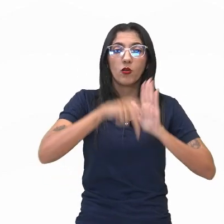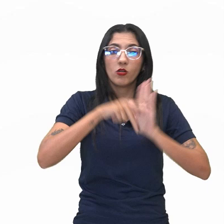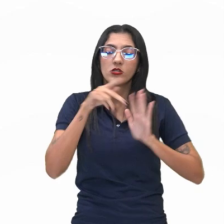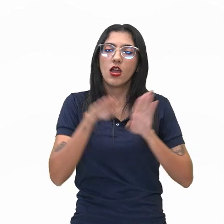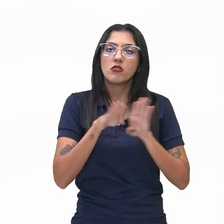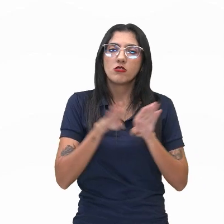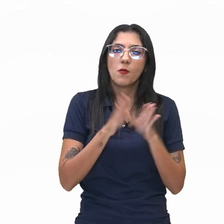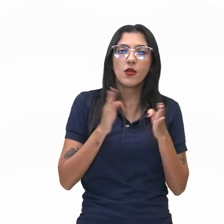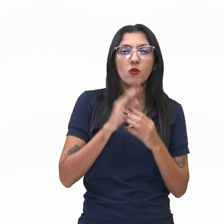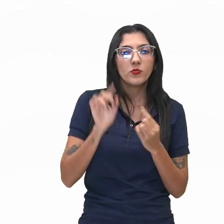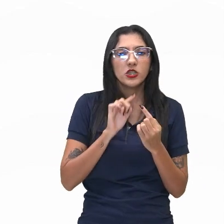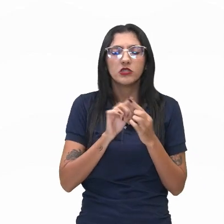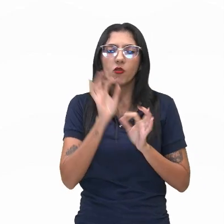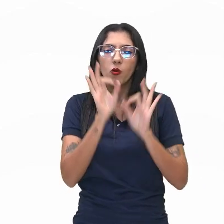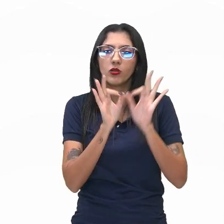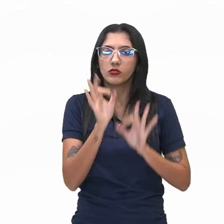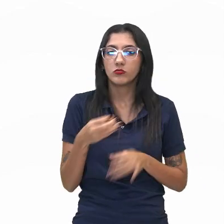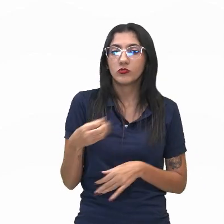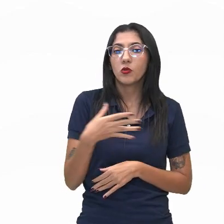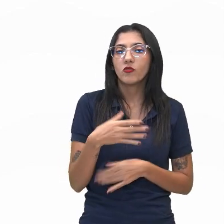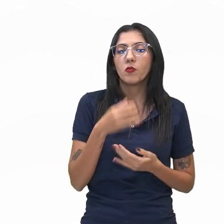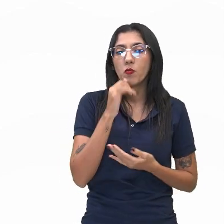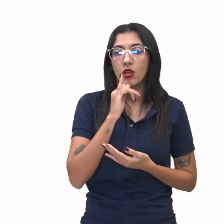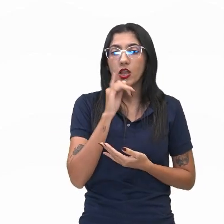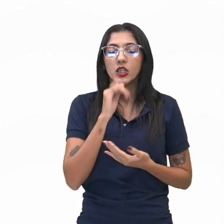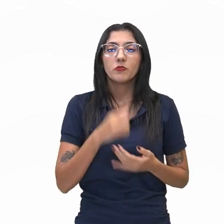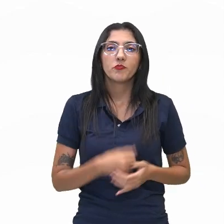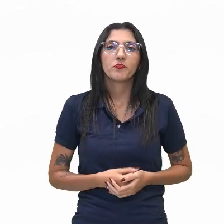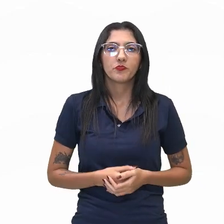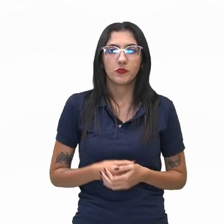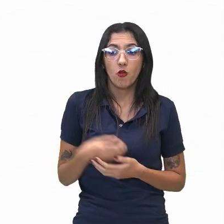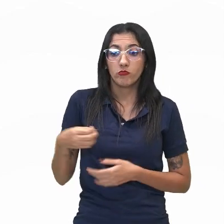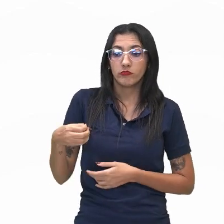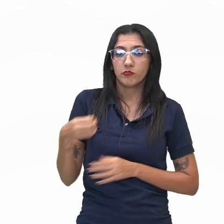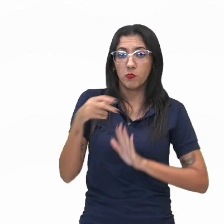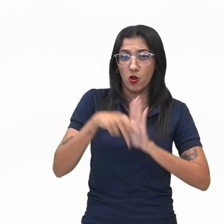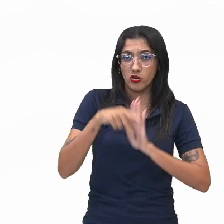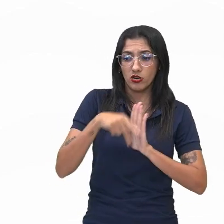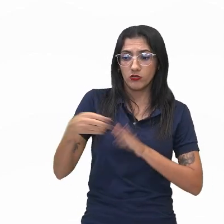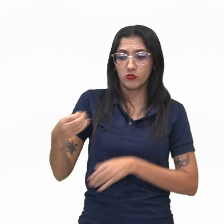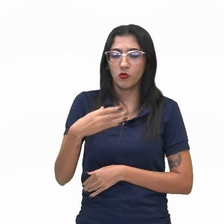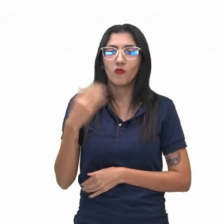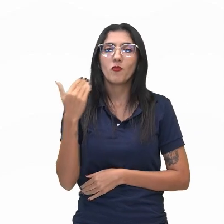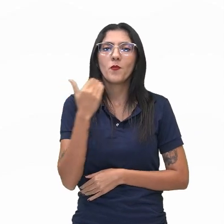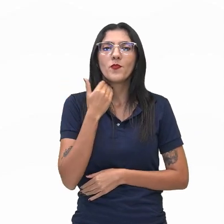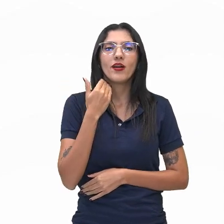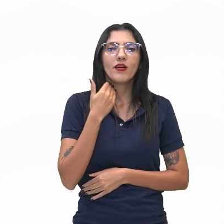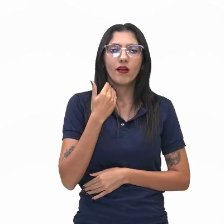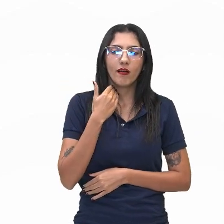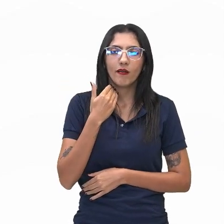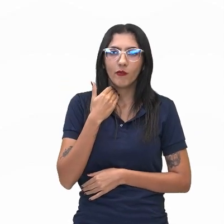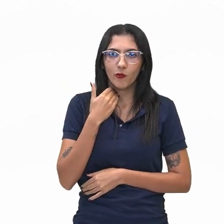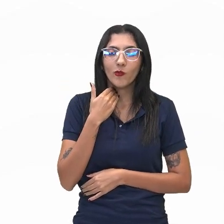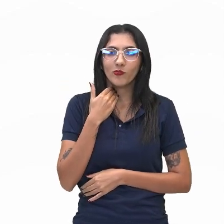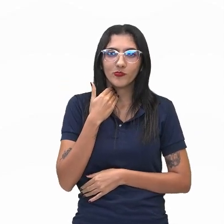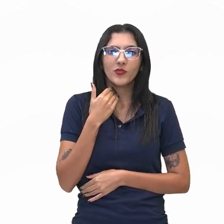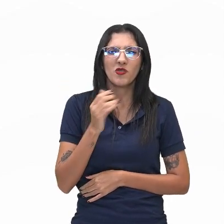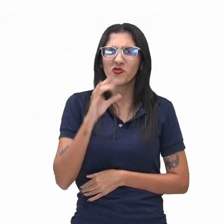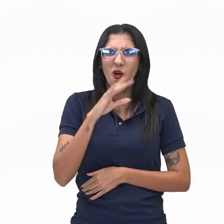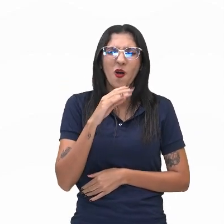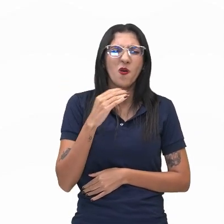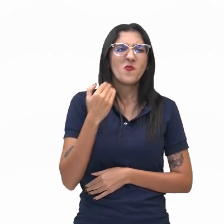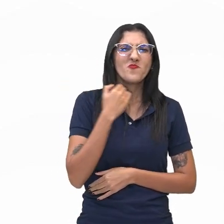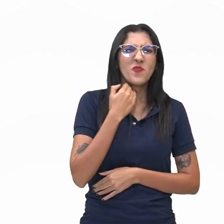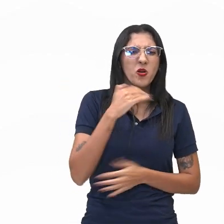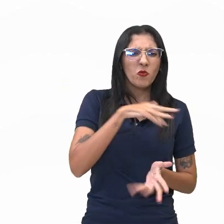né? Como o novo Banco de Desenvolvimento, não deixando ali somente, né, o Banco Mundial,